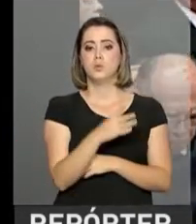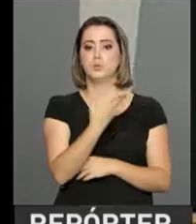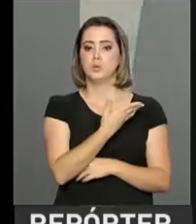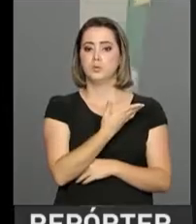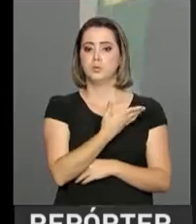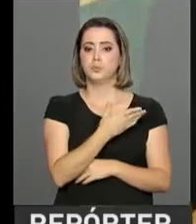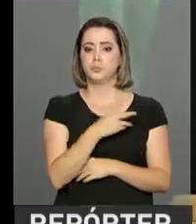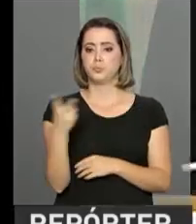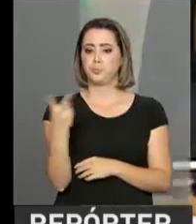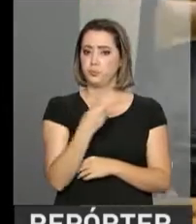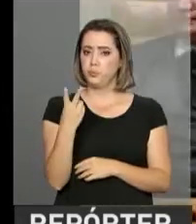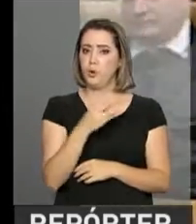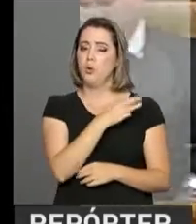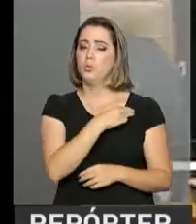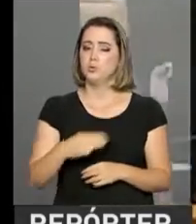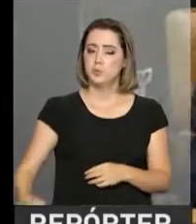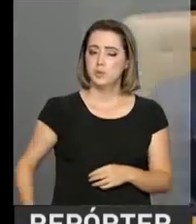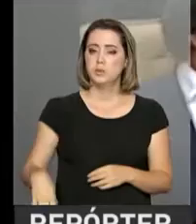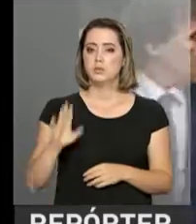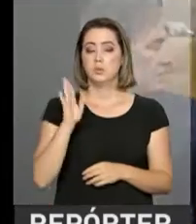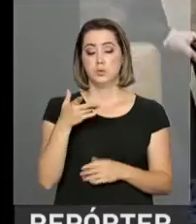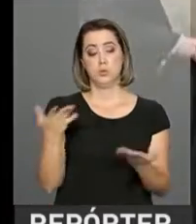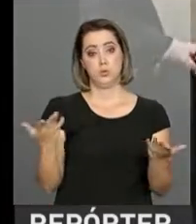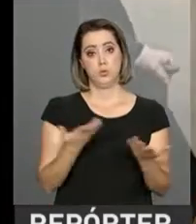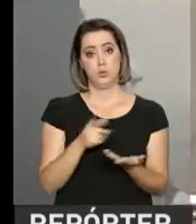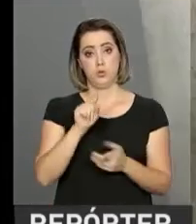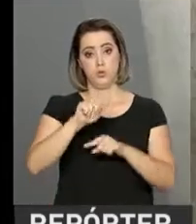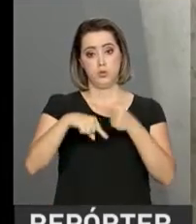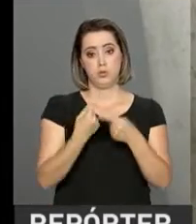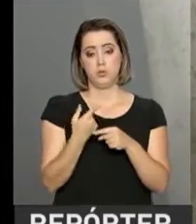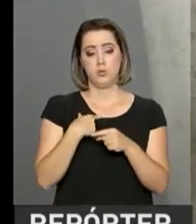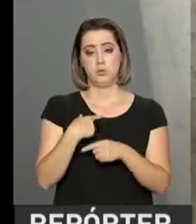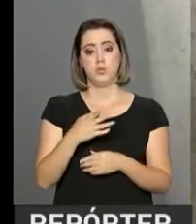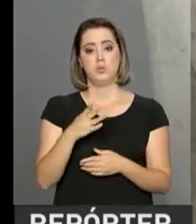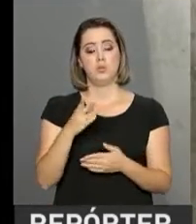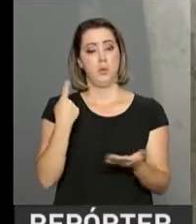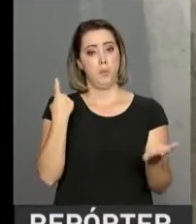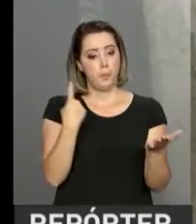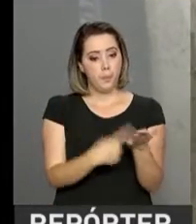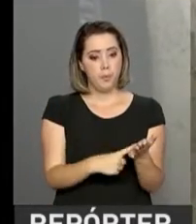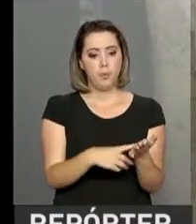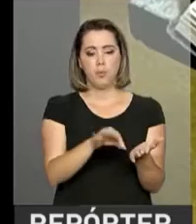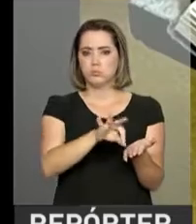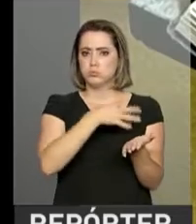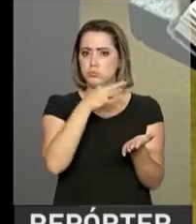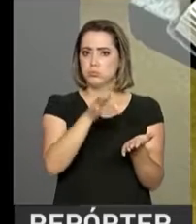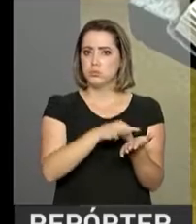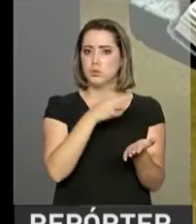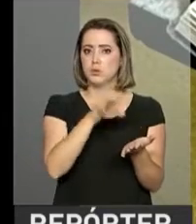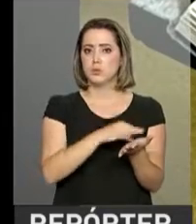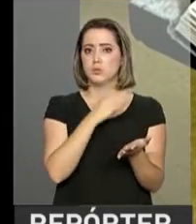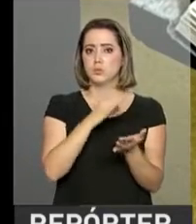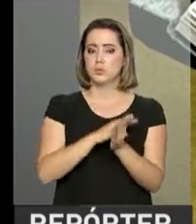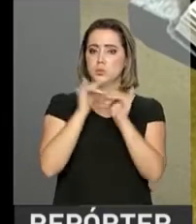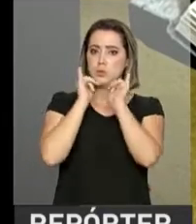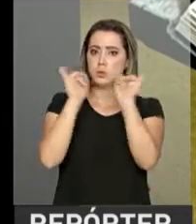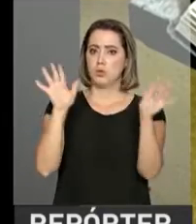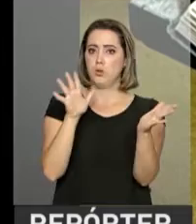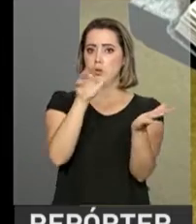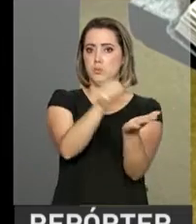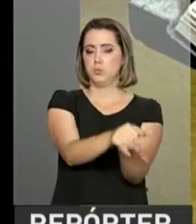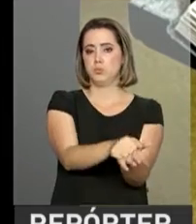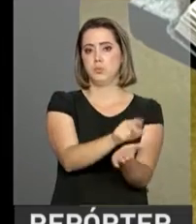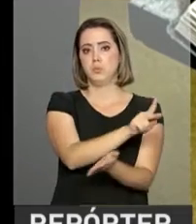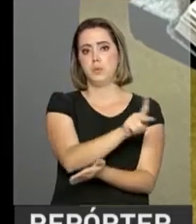o ministro Edson Fachin. Em seguida, Alexandre de Moraes prestou o compromisso de posse e foi declarado empossado